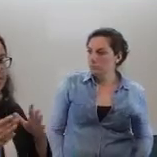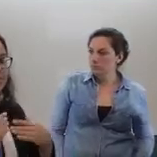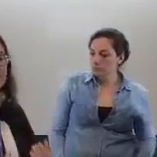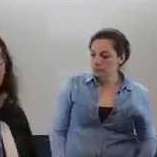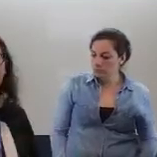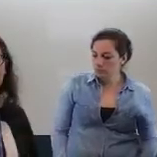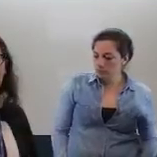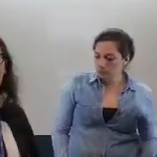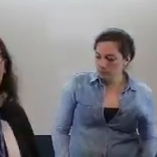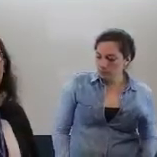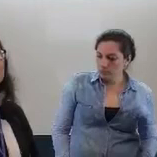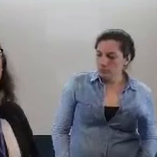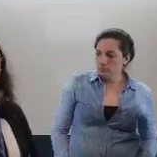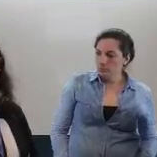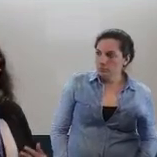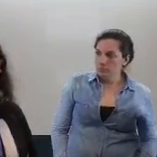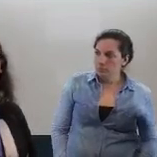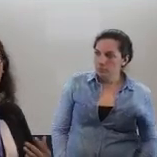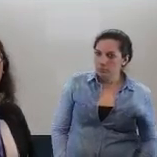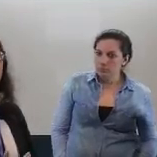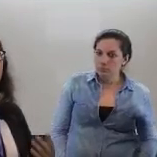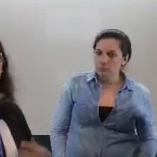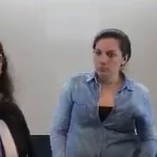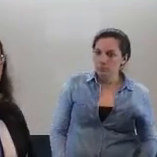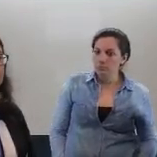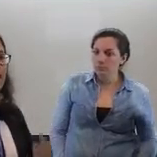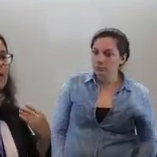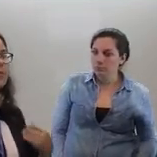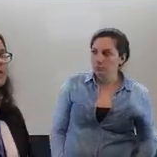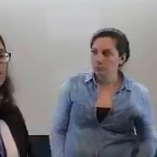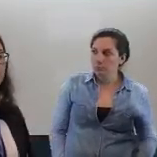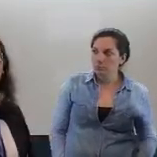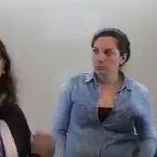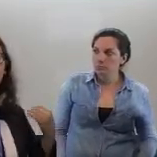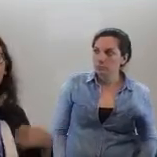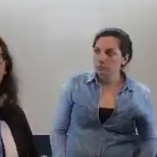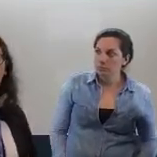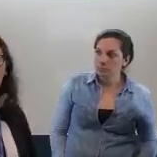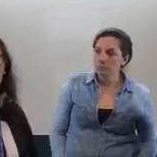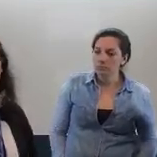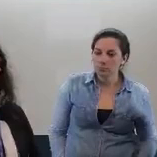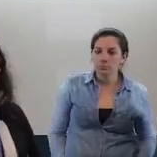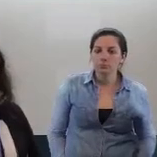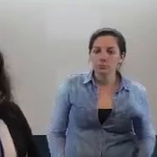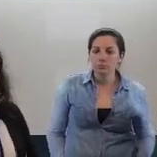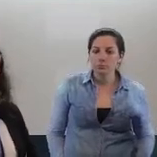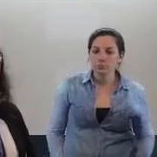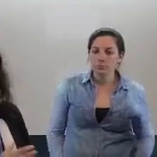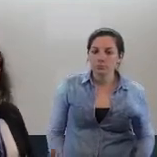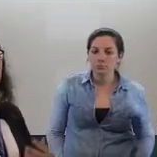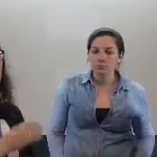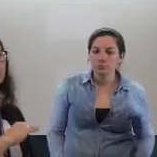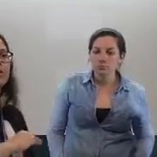essas formas que são escritas, né? Mas não, gente, identidades e outras épocas. A gente vê muito filme histórico, assim,